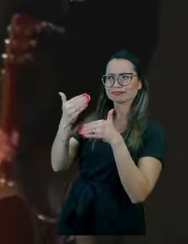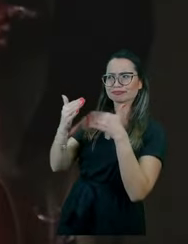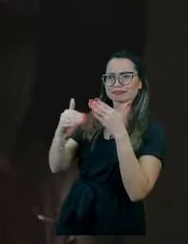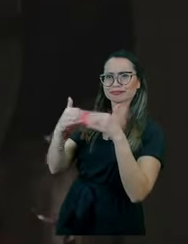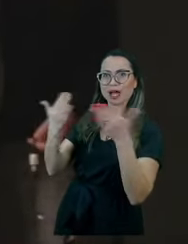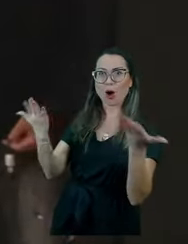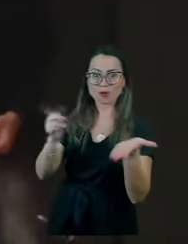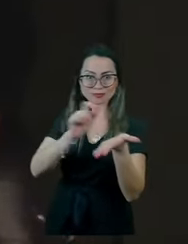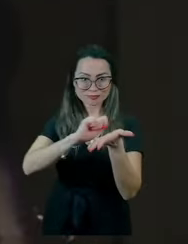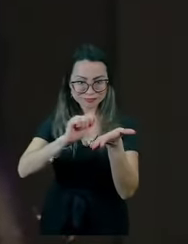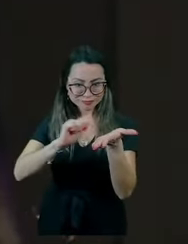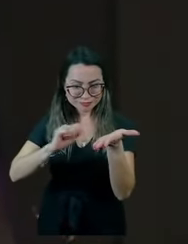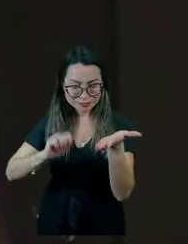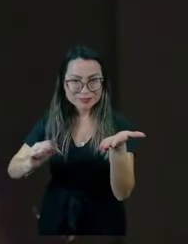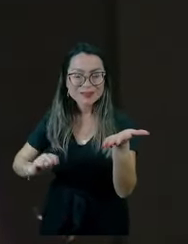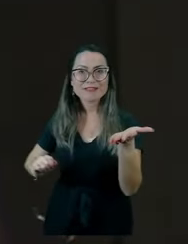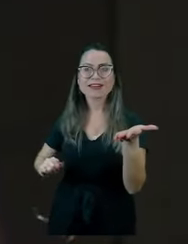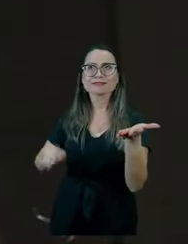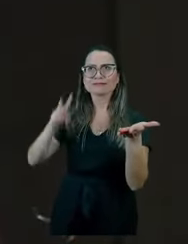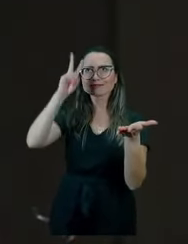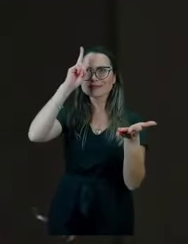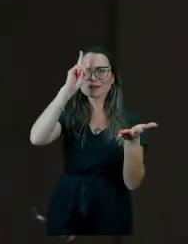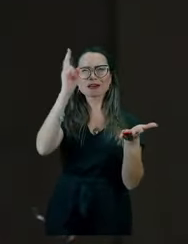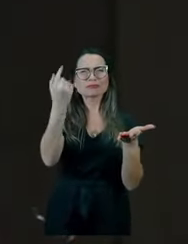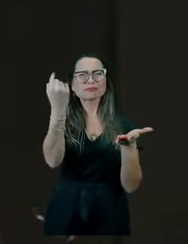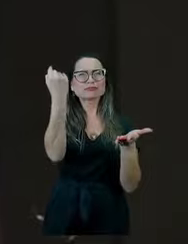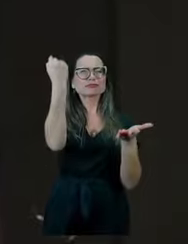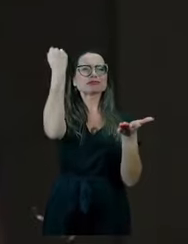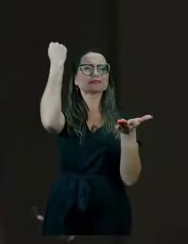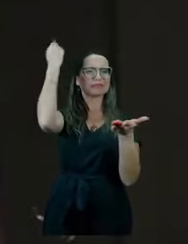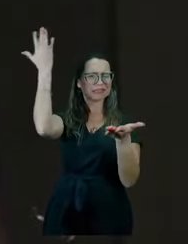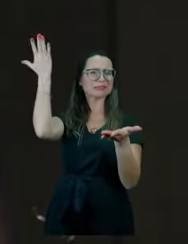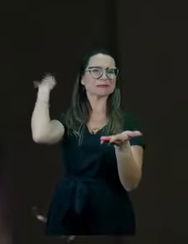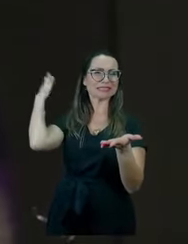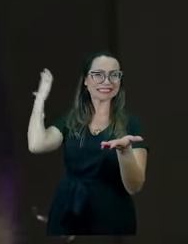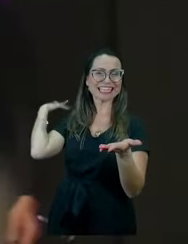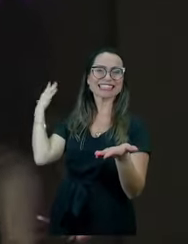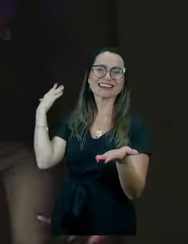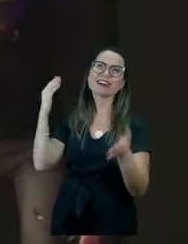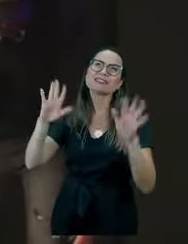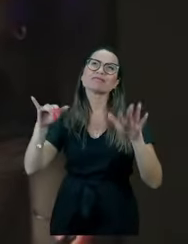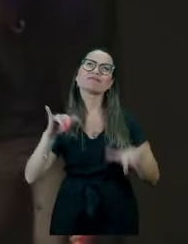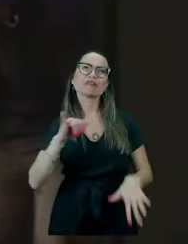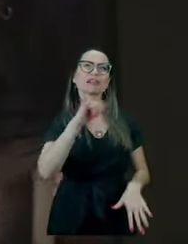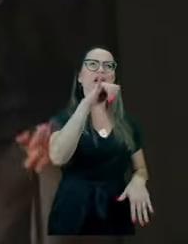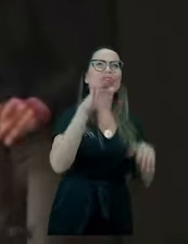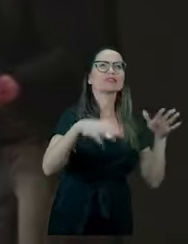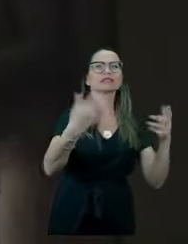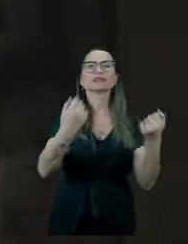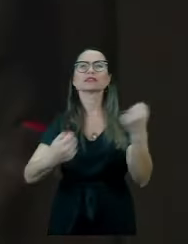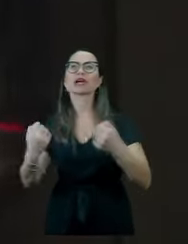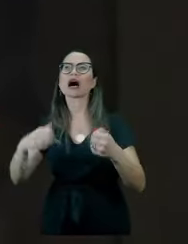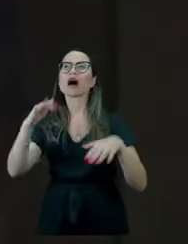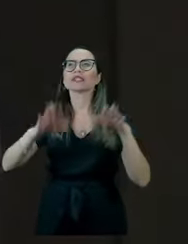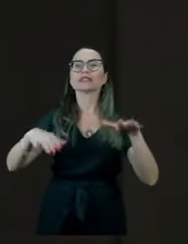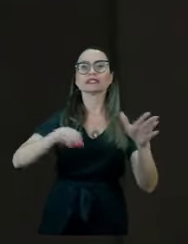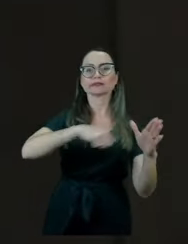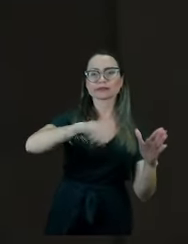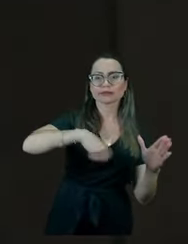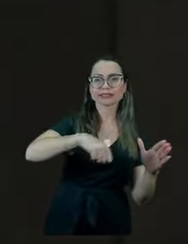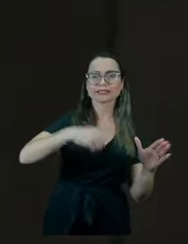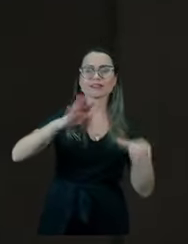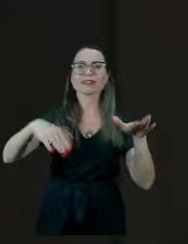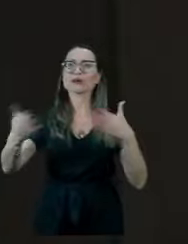hoje escrever essa palavra, eu tive que resgatar de várias notas que eu tinha escrevido enquanto eu estava no avião, enquanto eu estava no carro, enquanto eu estava cozinhando, enquanto eu